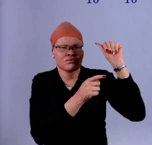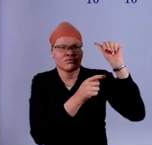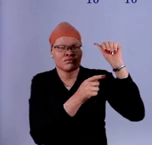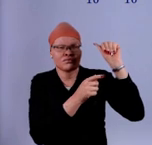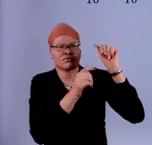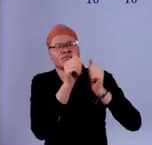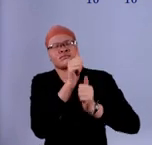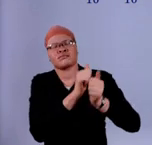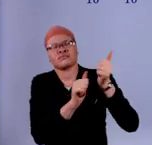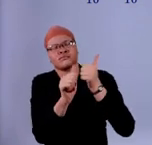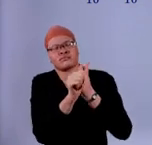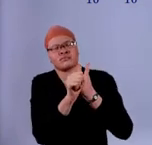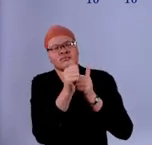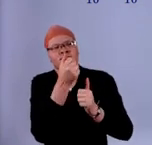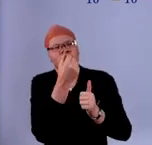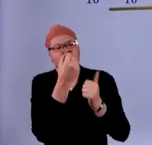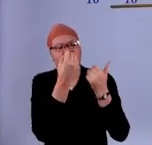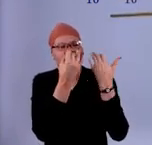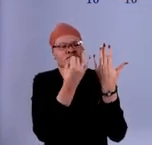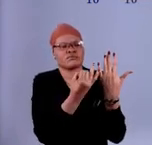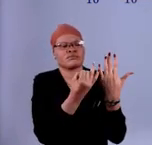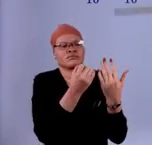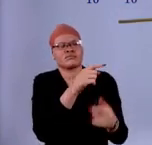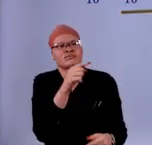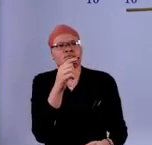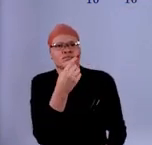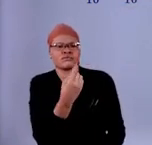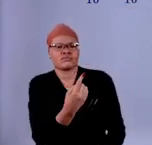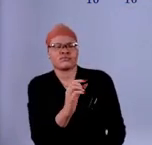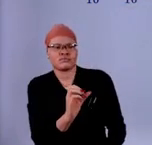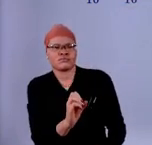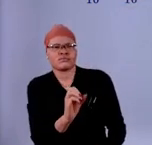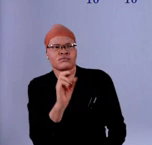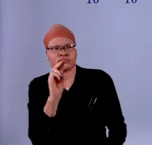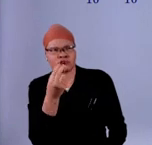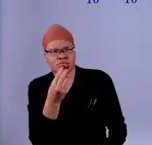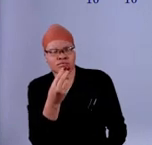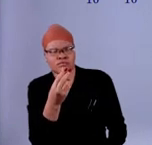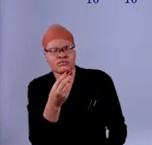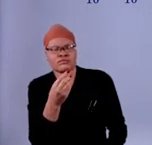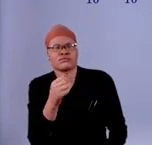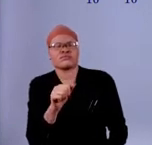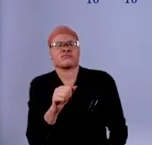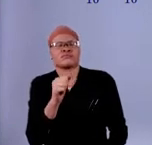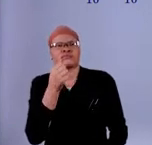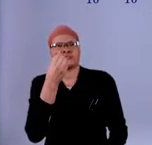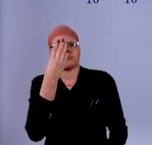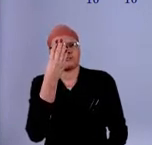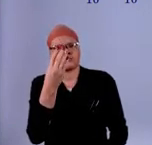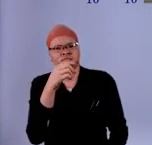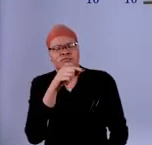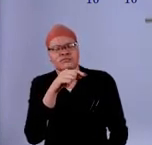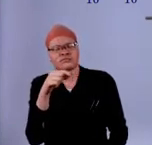A primeira é representada por sete sobre 10 não ter muito infração a segunda e termo de infração e